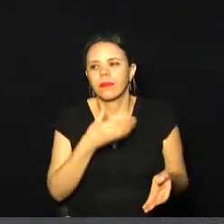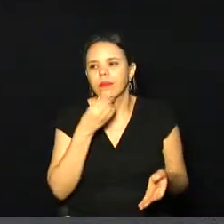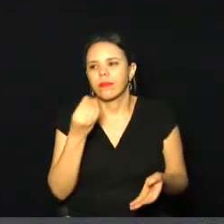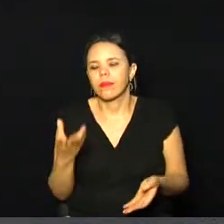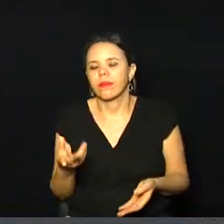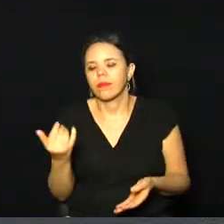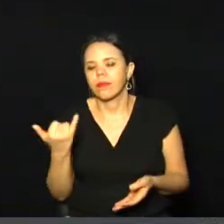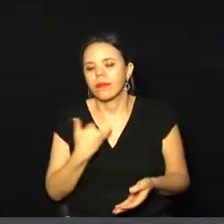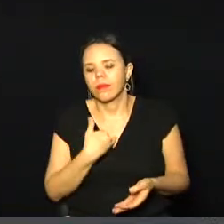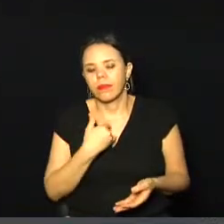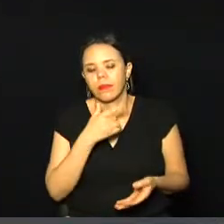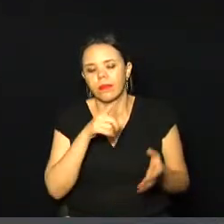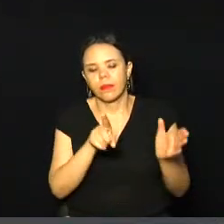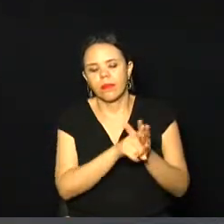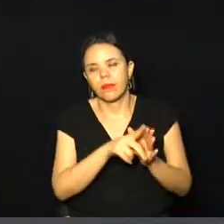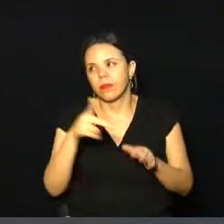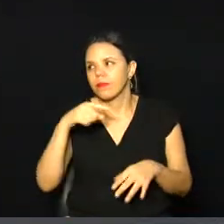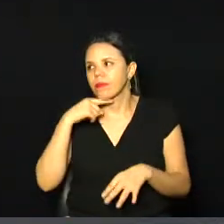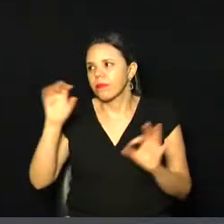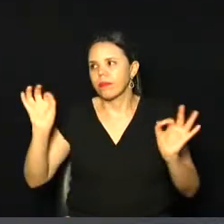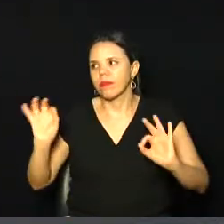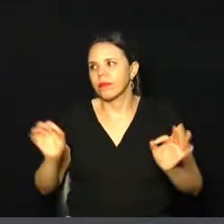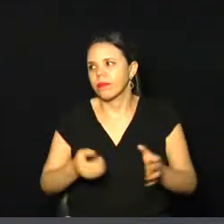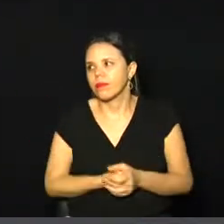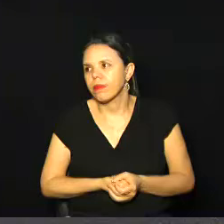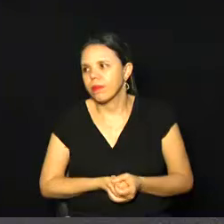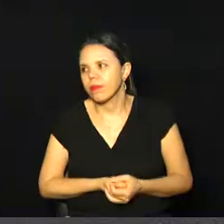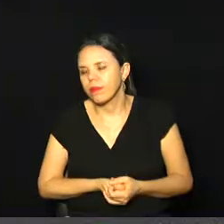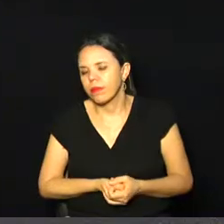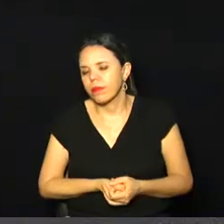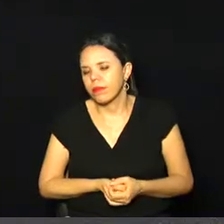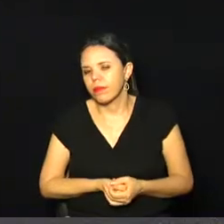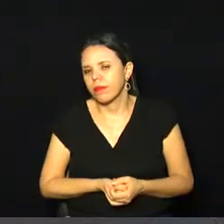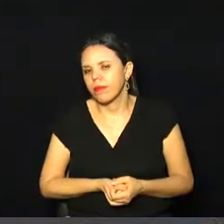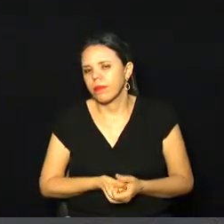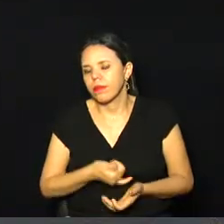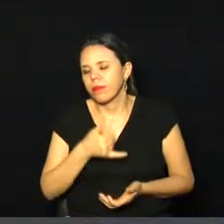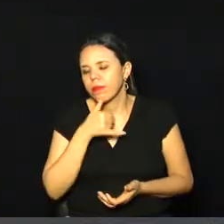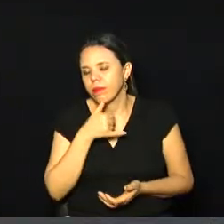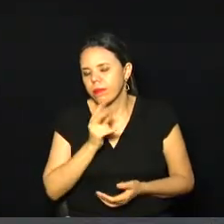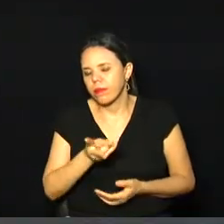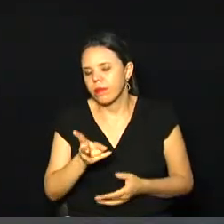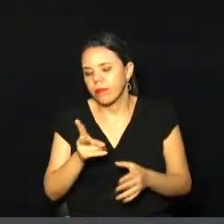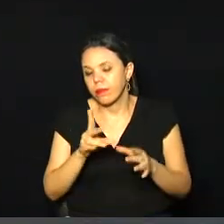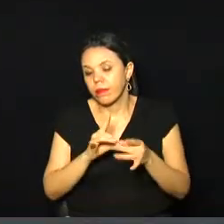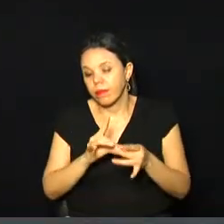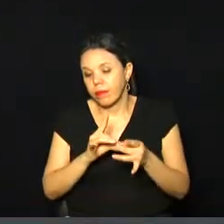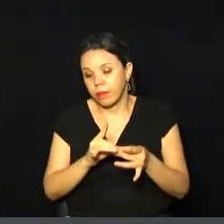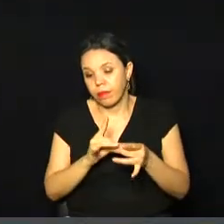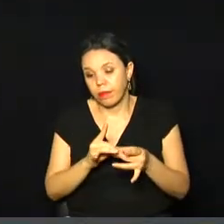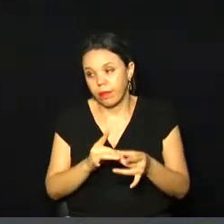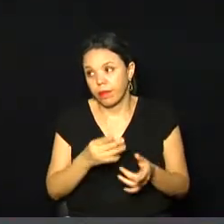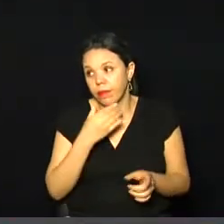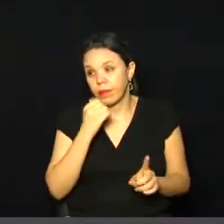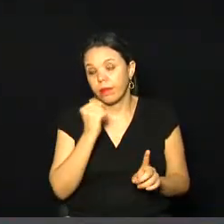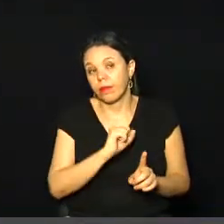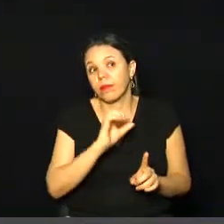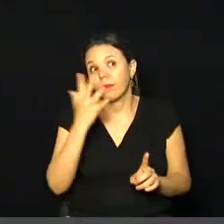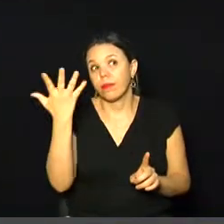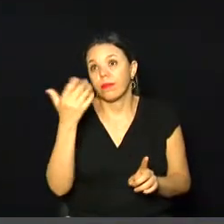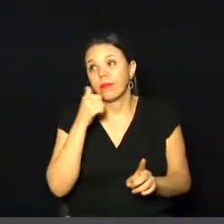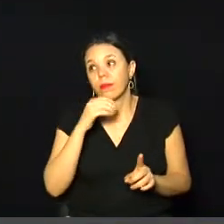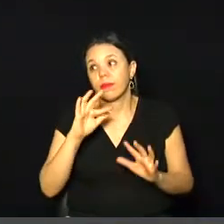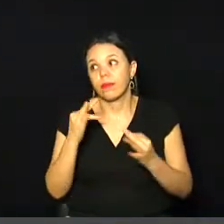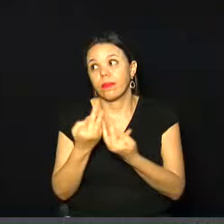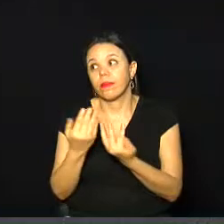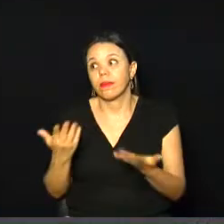falou que como eu sou dele, eu não vou ser de mais ninguém. Então, infelizmente, eu tenho que permanecer ali, porque senão ele pode me matar, ele pode matar a minha